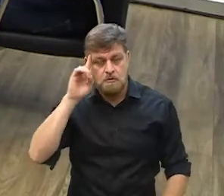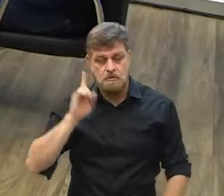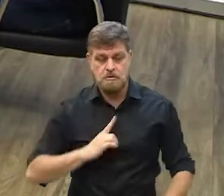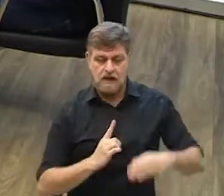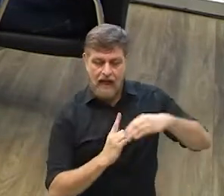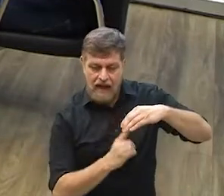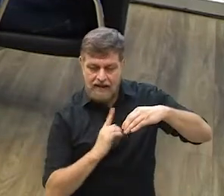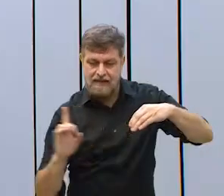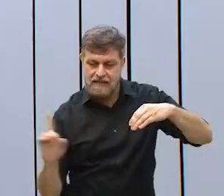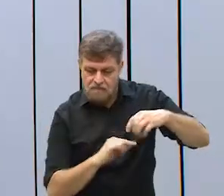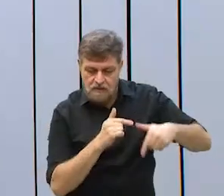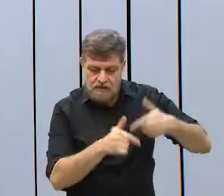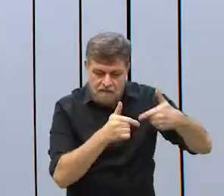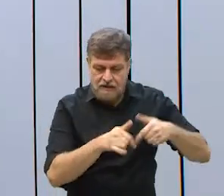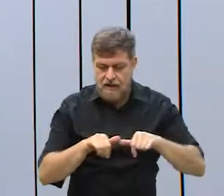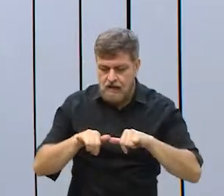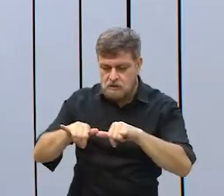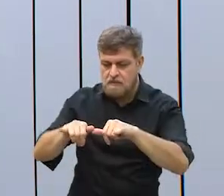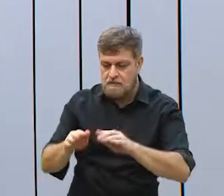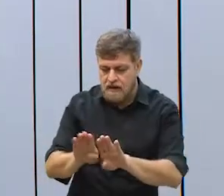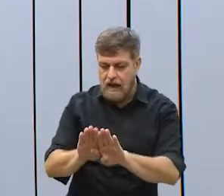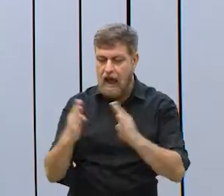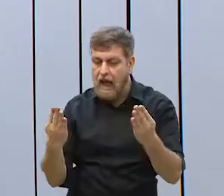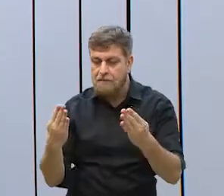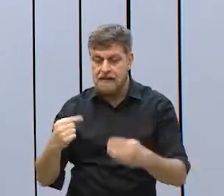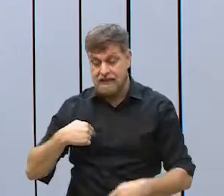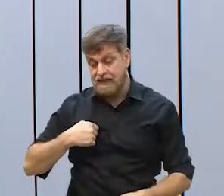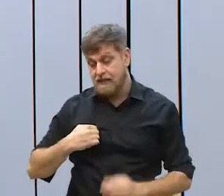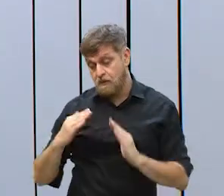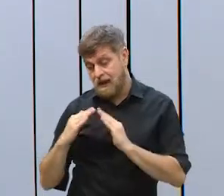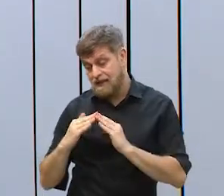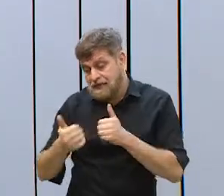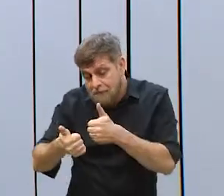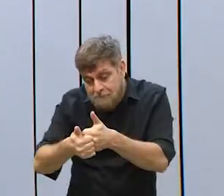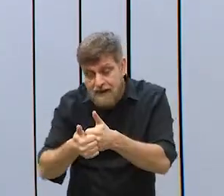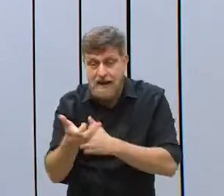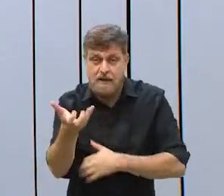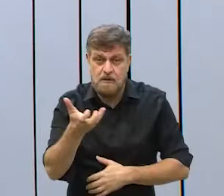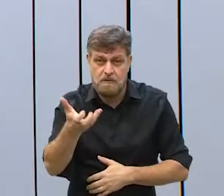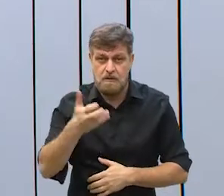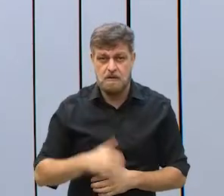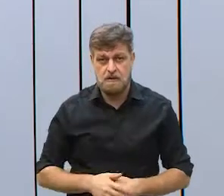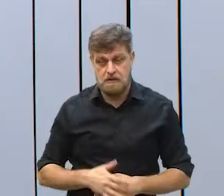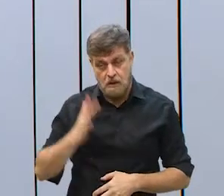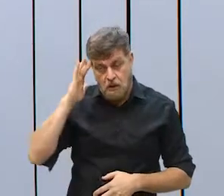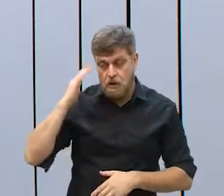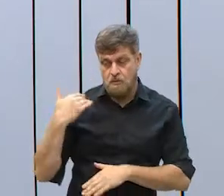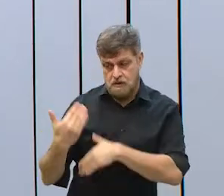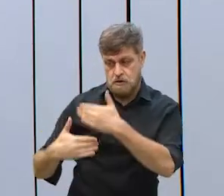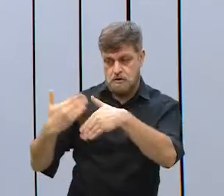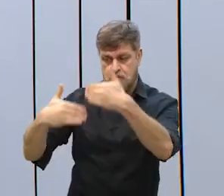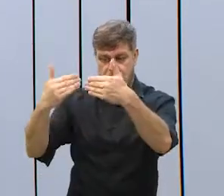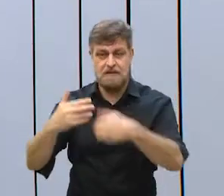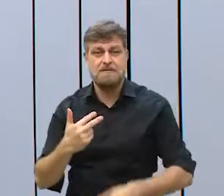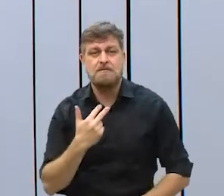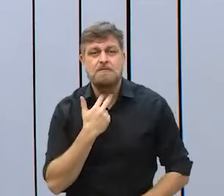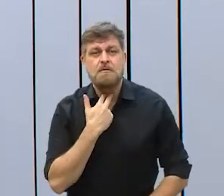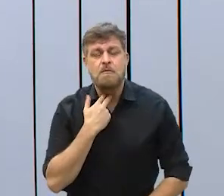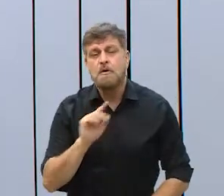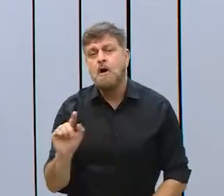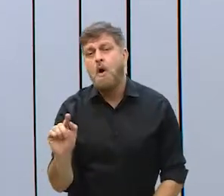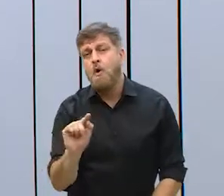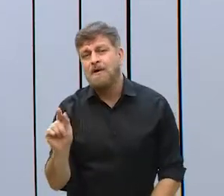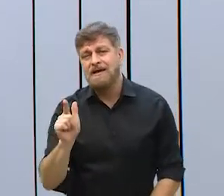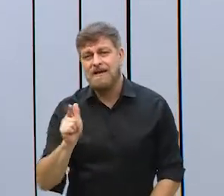todo dia eu tenho que abrir meu mercado, meu comércio. Então, esse desenvolvimento eu acho importante, tá? O que não pode,